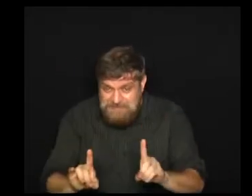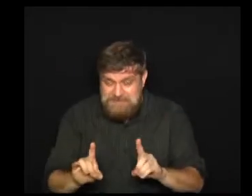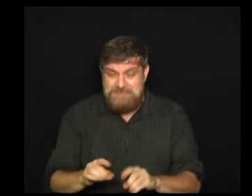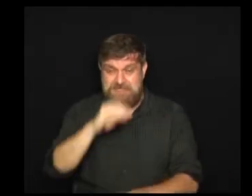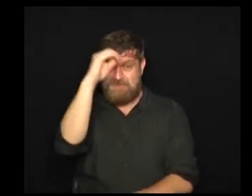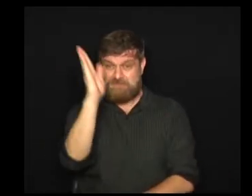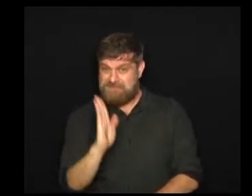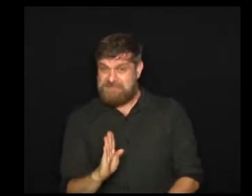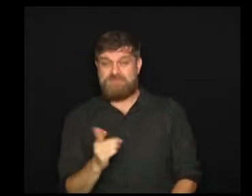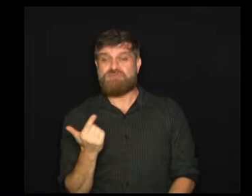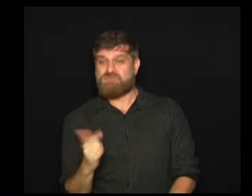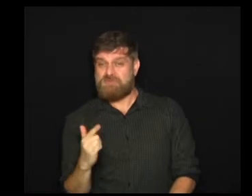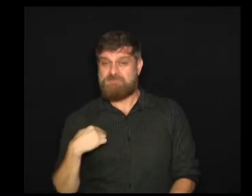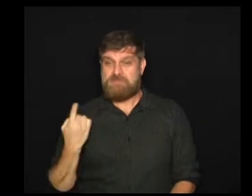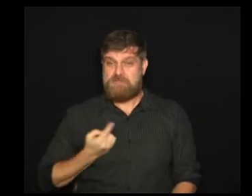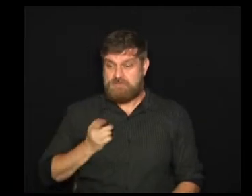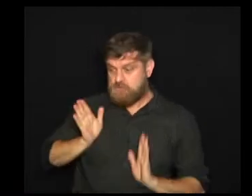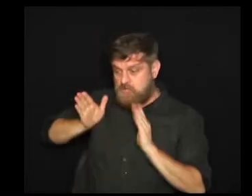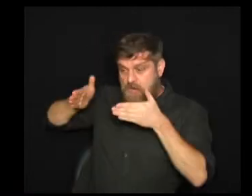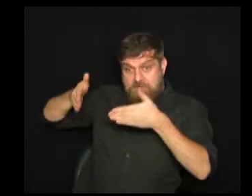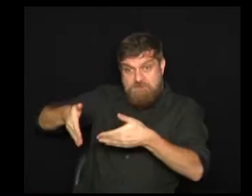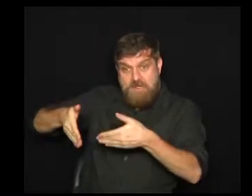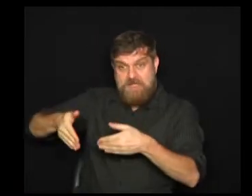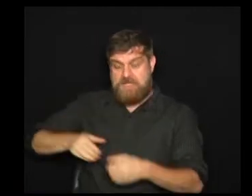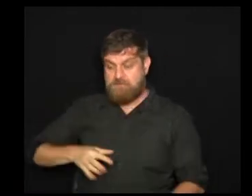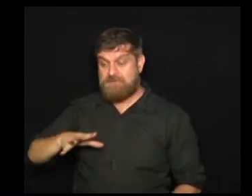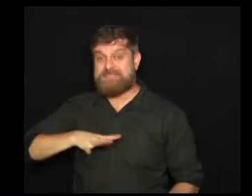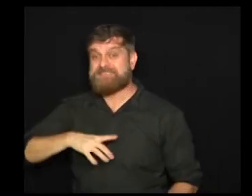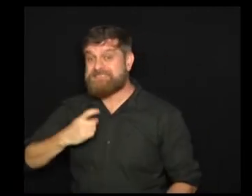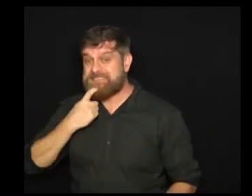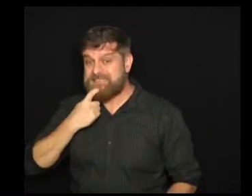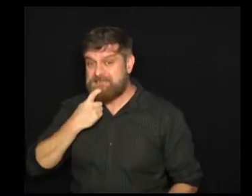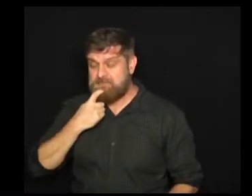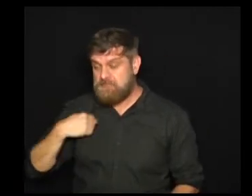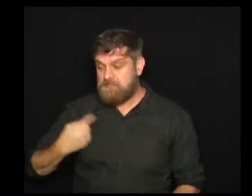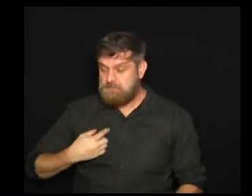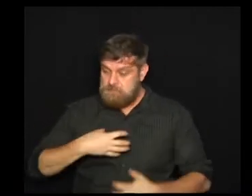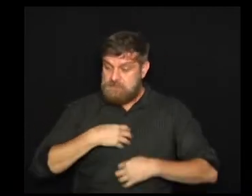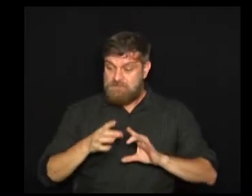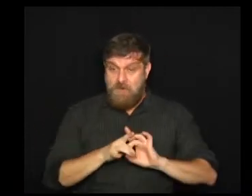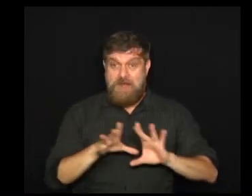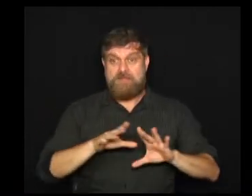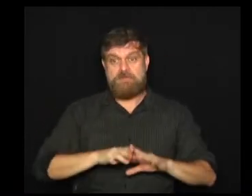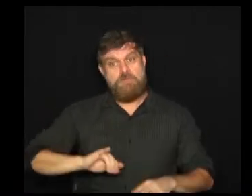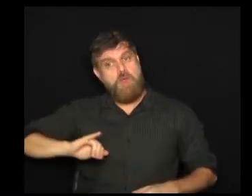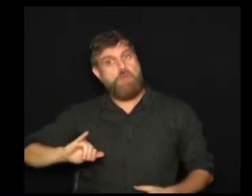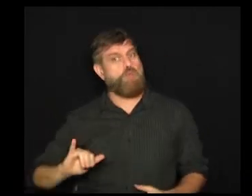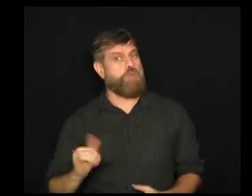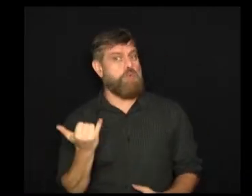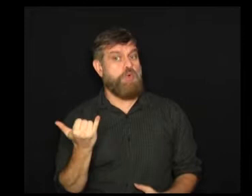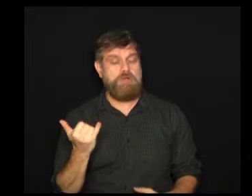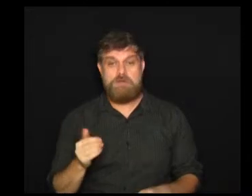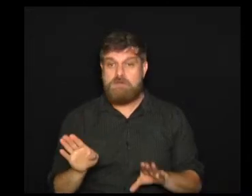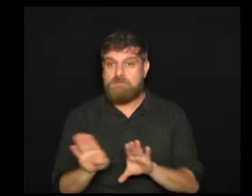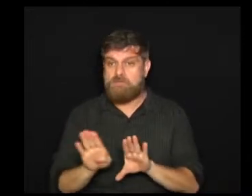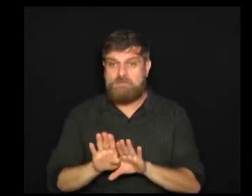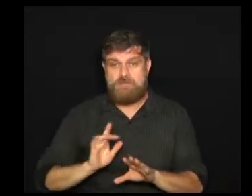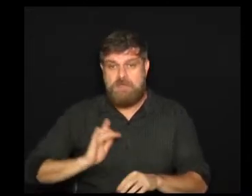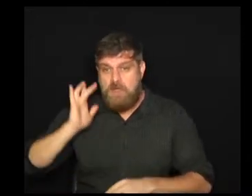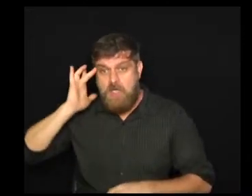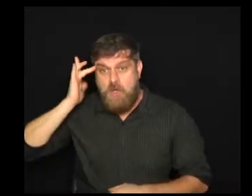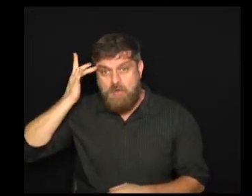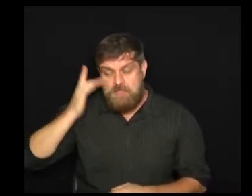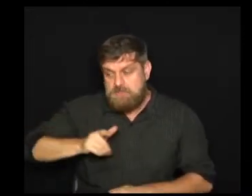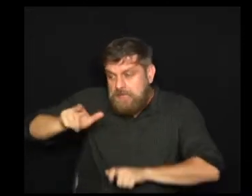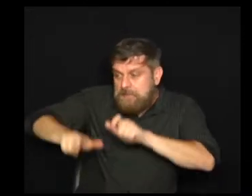então nós trabalhamos temas locais e ficamos livres para trabalhar isso. E eu acho que foi muito proveitoso. Eu acho que essa questão de